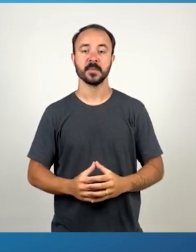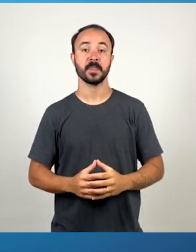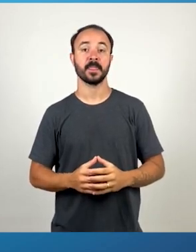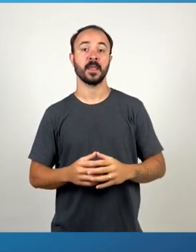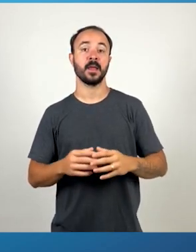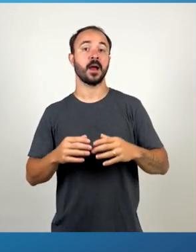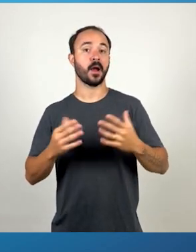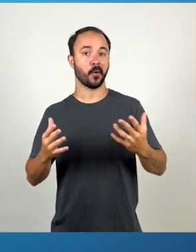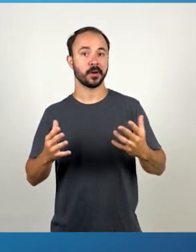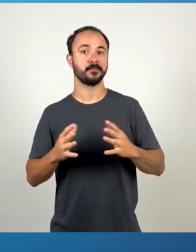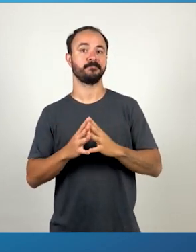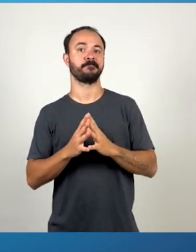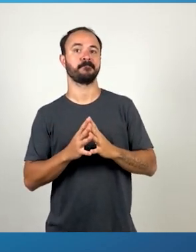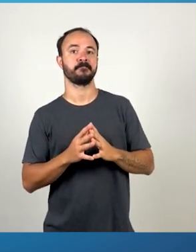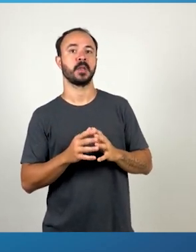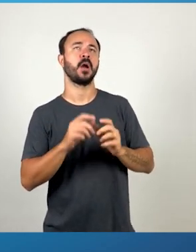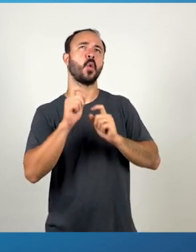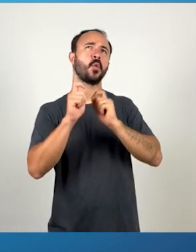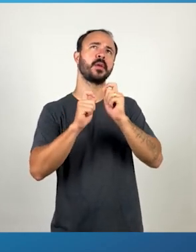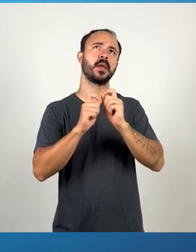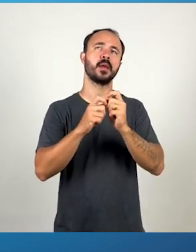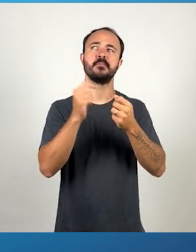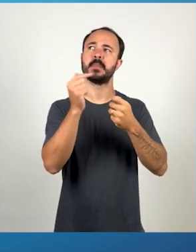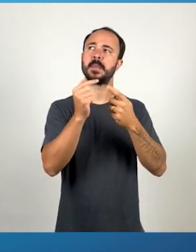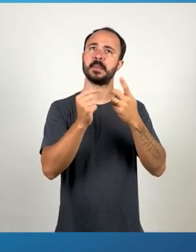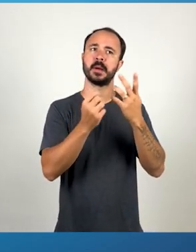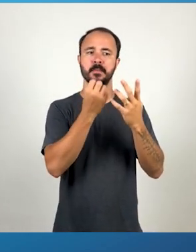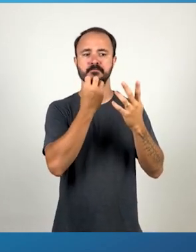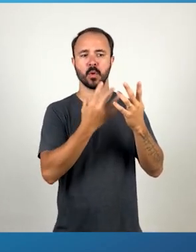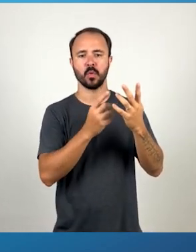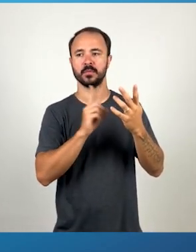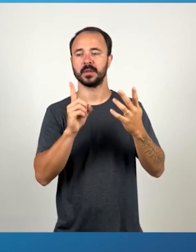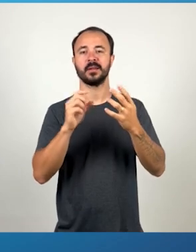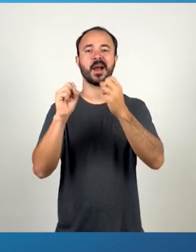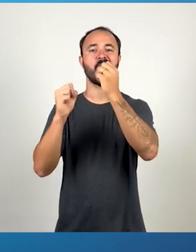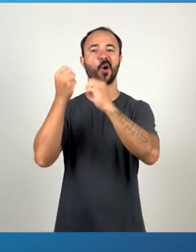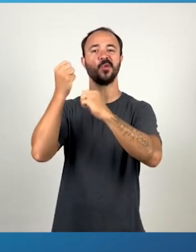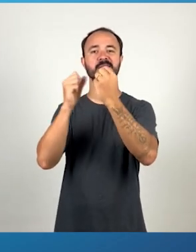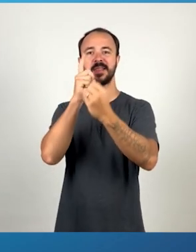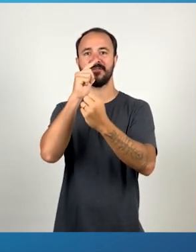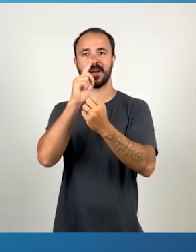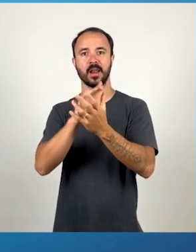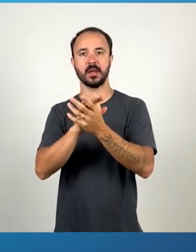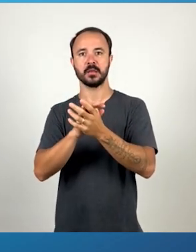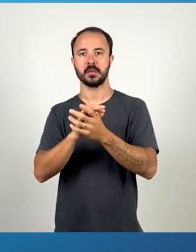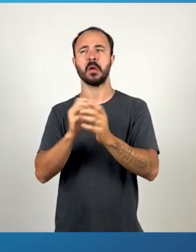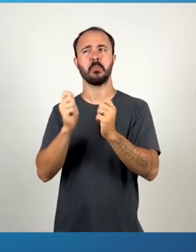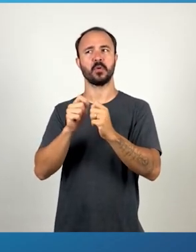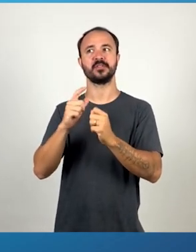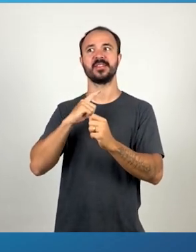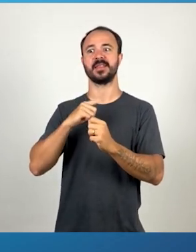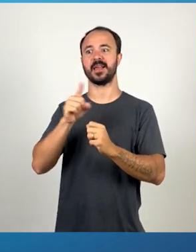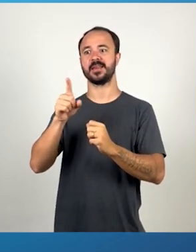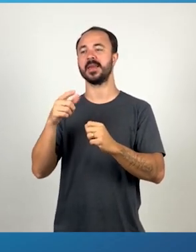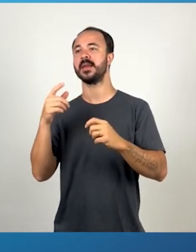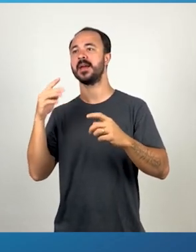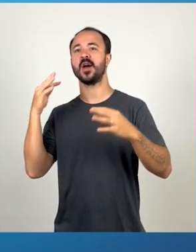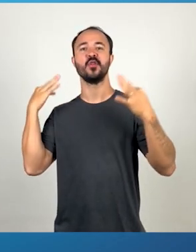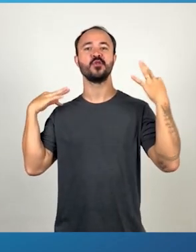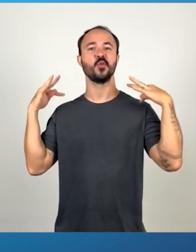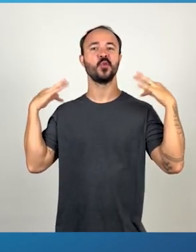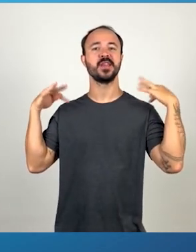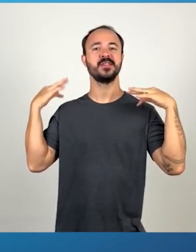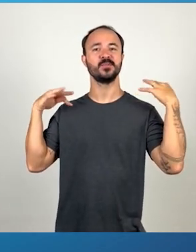Quais são as vantagens das usinas hidrelétricas? Elas podem favorecer o turismo e o desenvolvimento econômico da região onde se